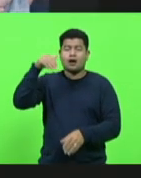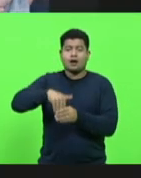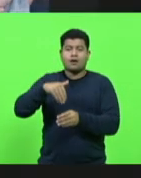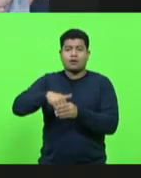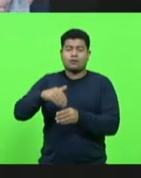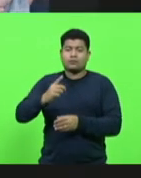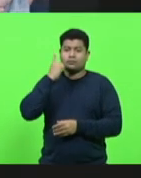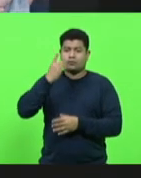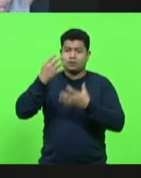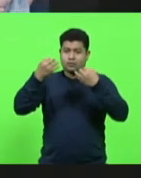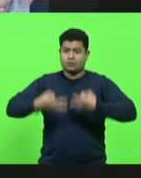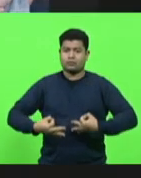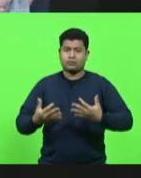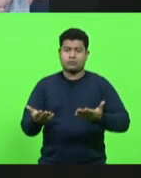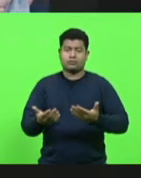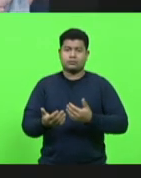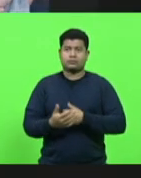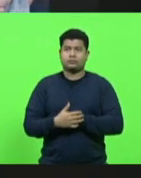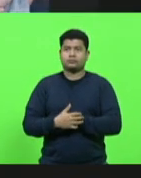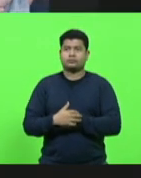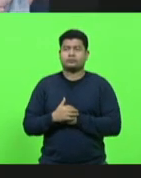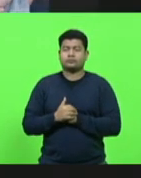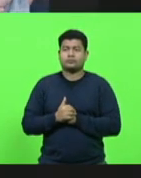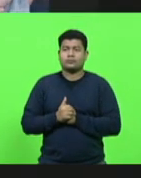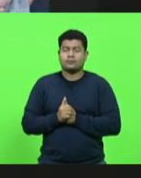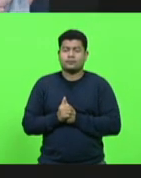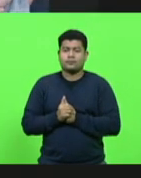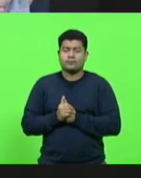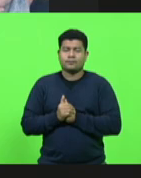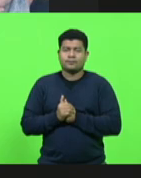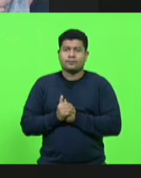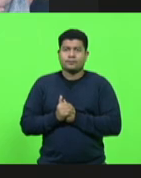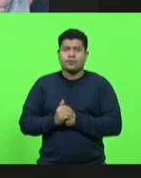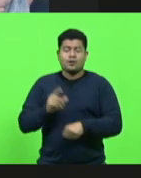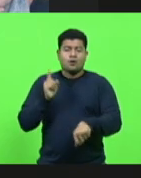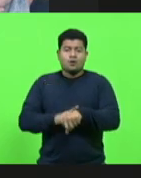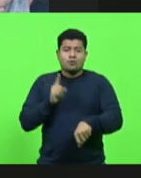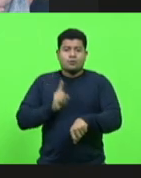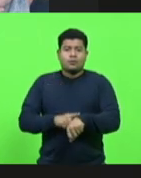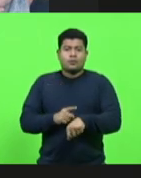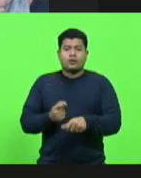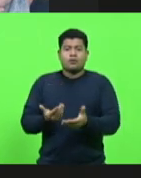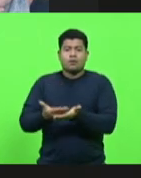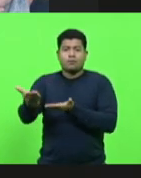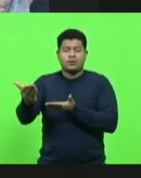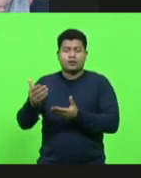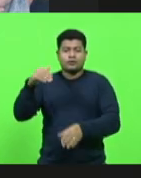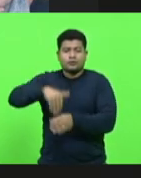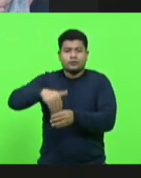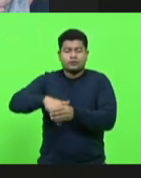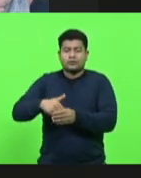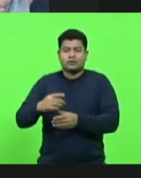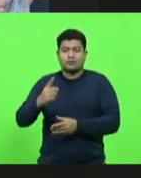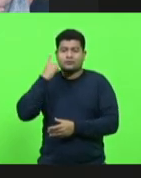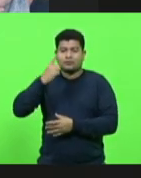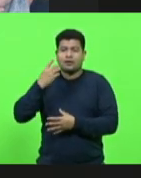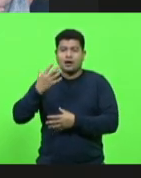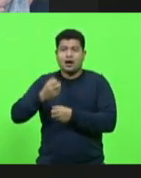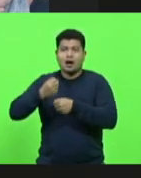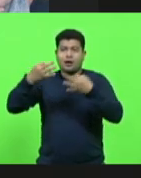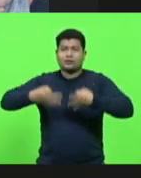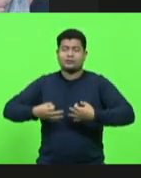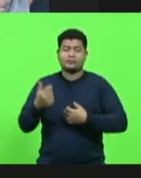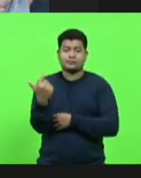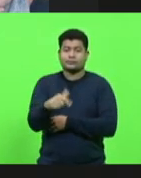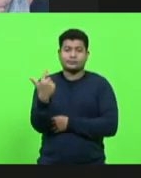Deputado, deputados, no momento que foi aberto o painel, não havia quórum. Não existe número de